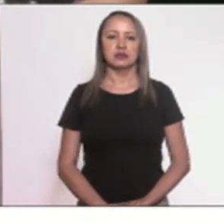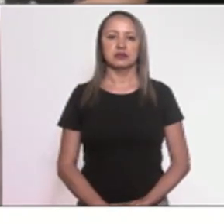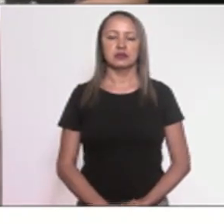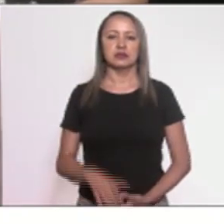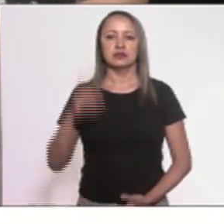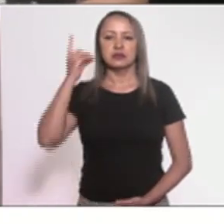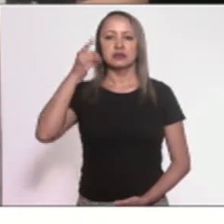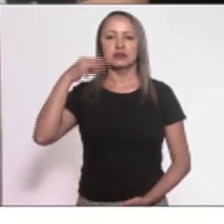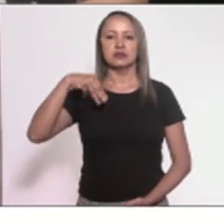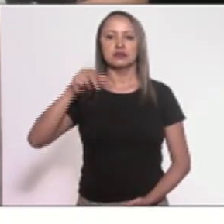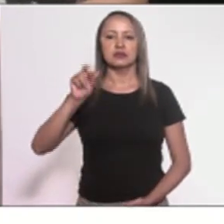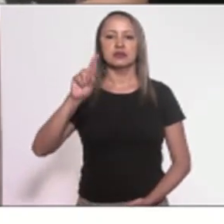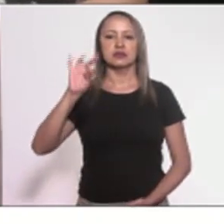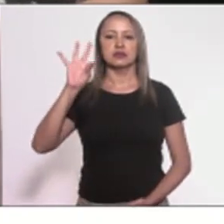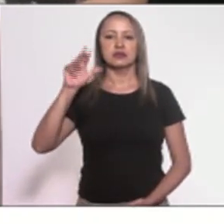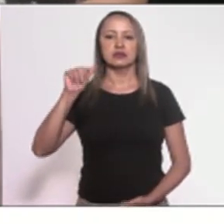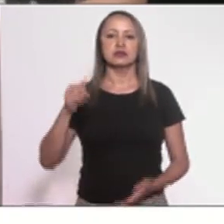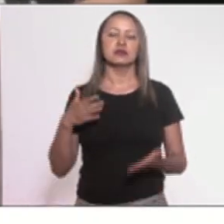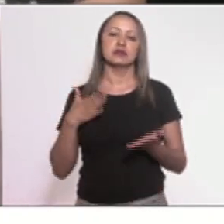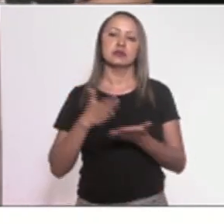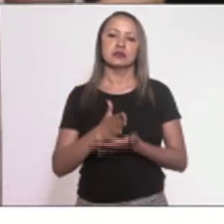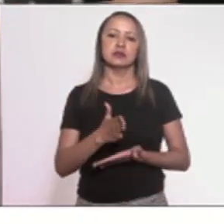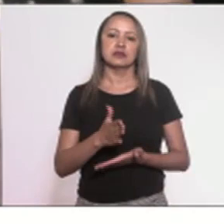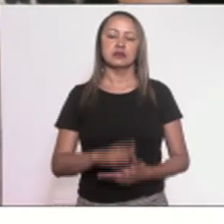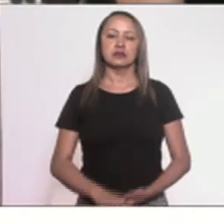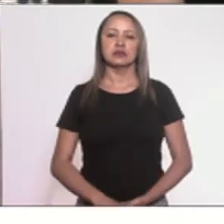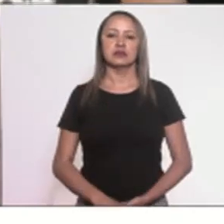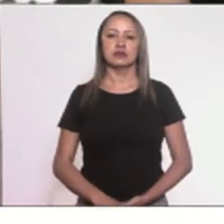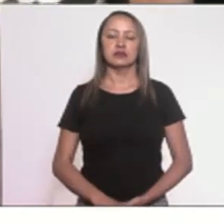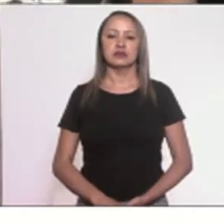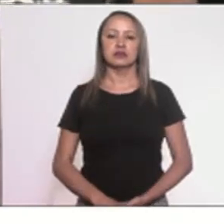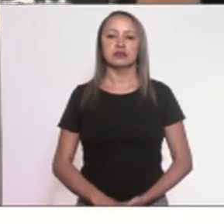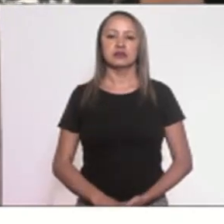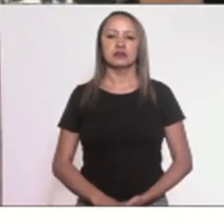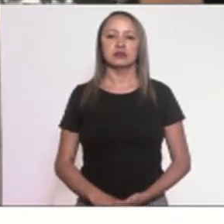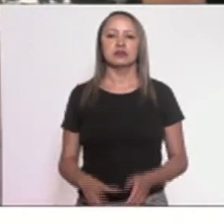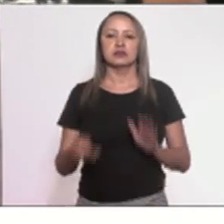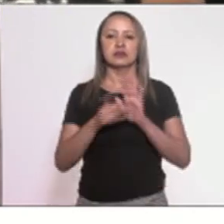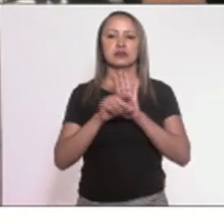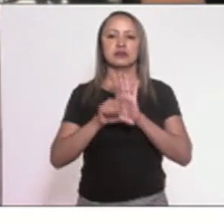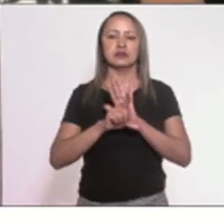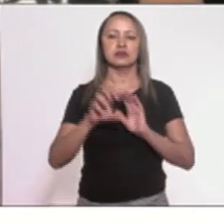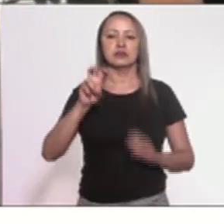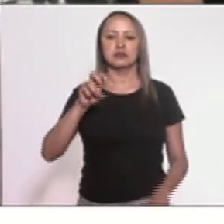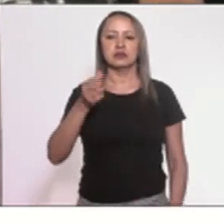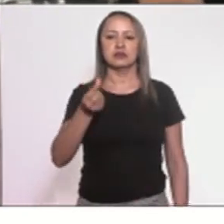1911-2016, deputada Marta Rocha. Senhores que aprovam, eles como estão, aprovado. Requer a inclusão na ordem do dia do PL